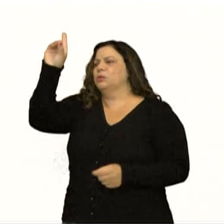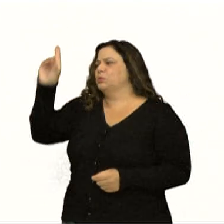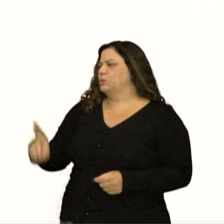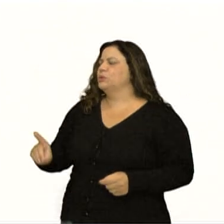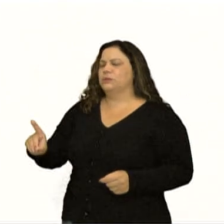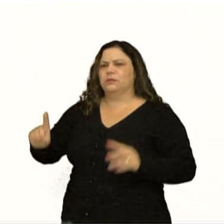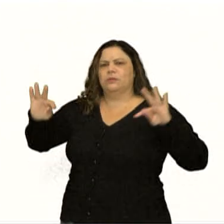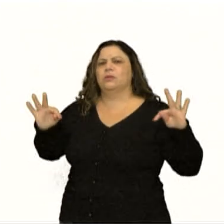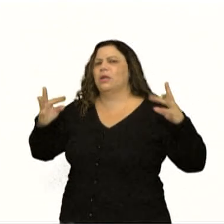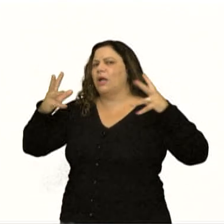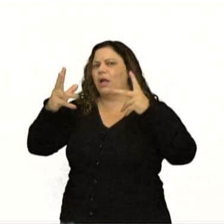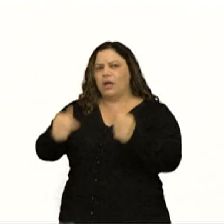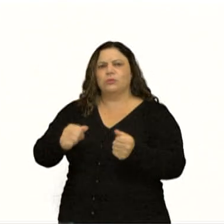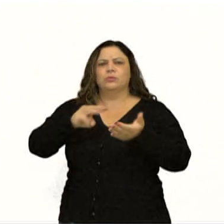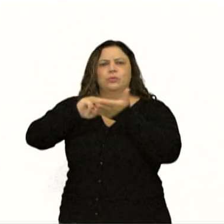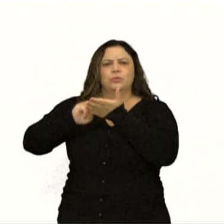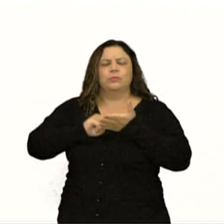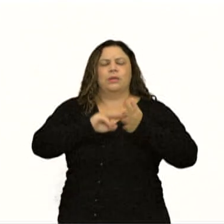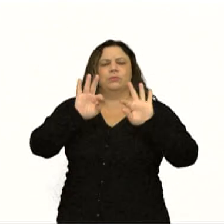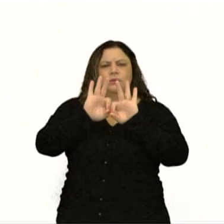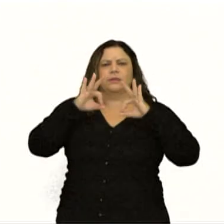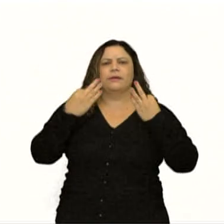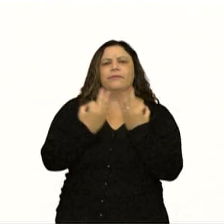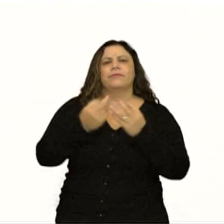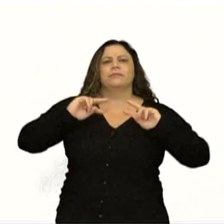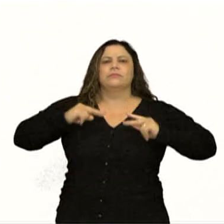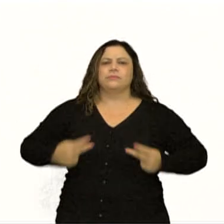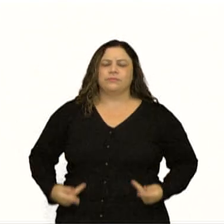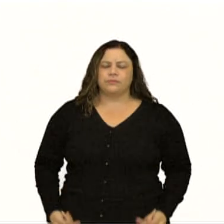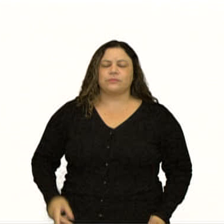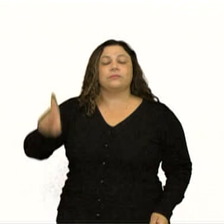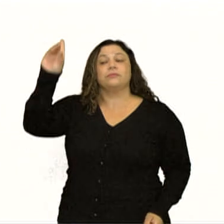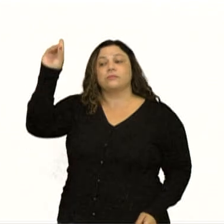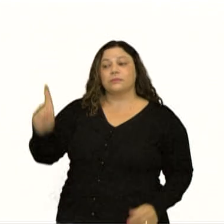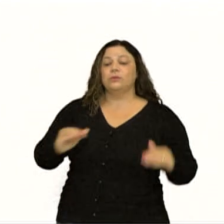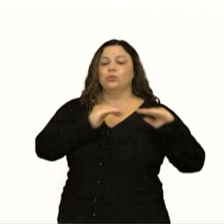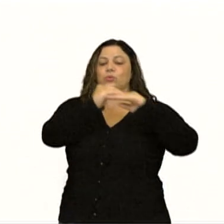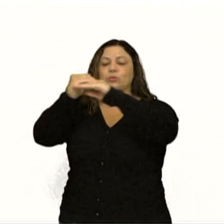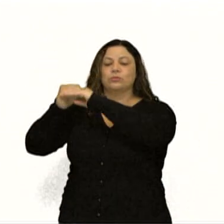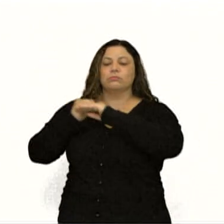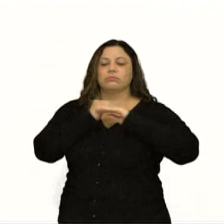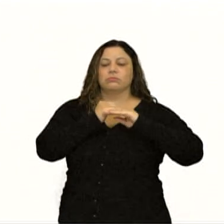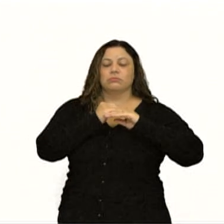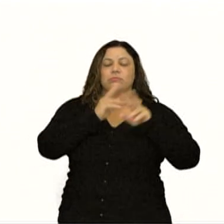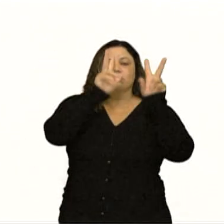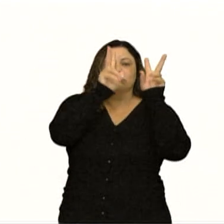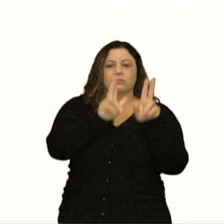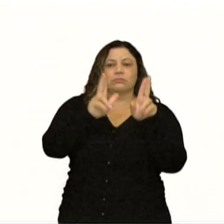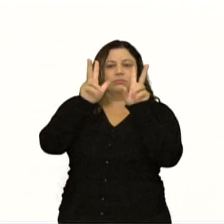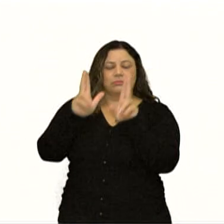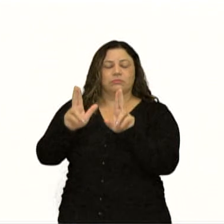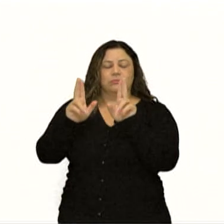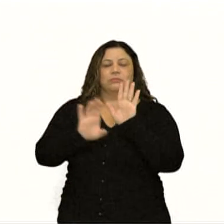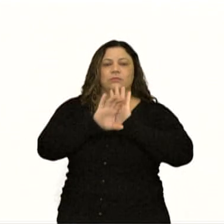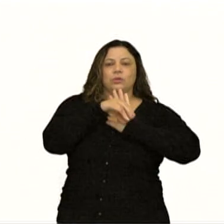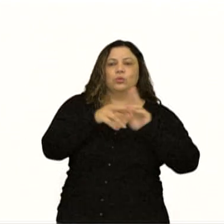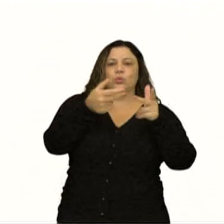inerente a todos os membros da família humana e dos seus direitos iguais e inalienáveis